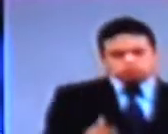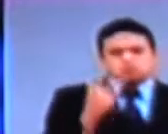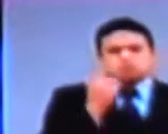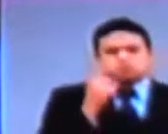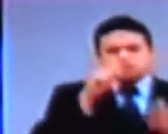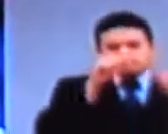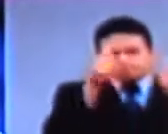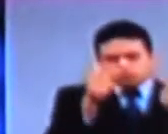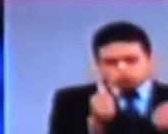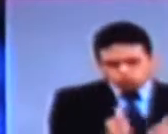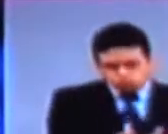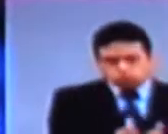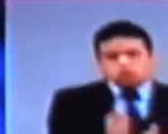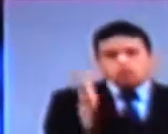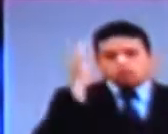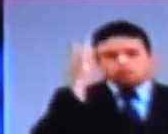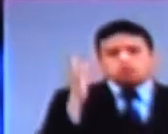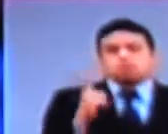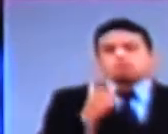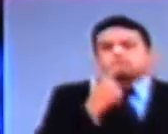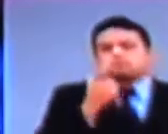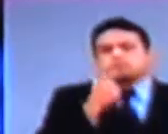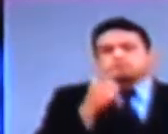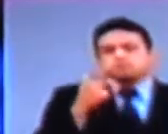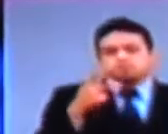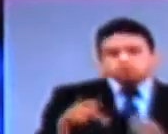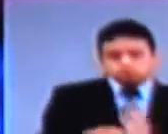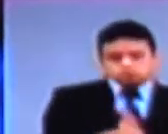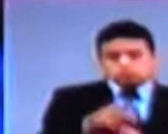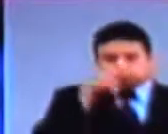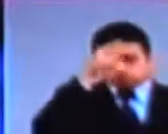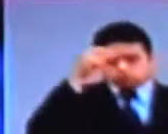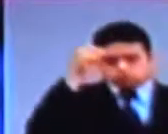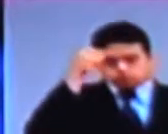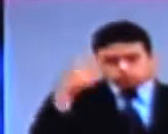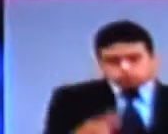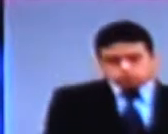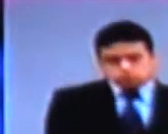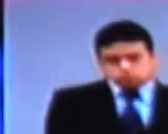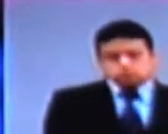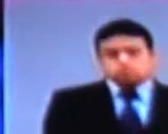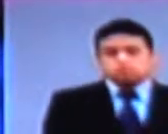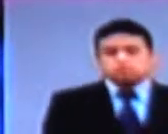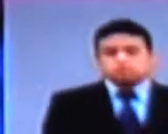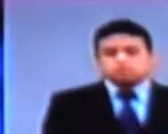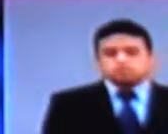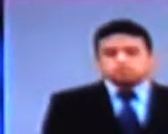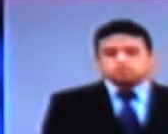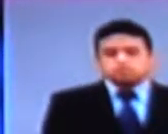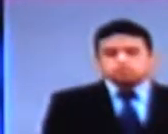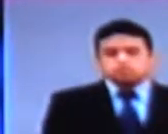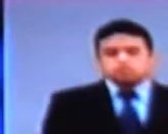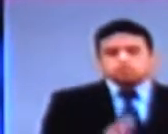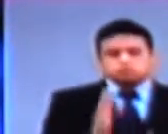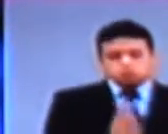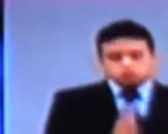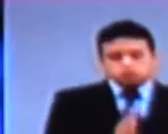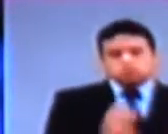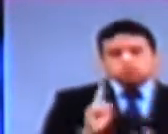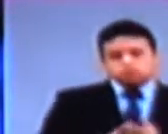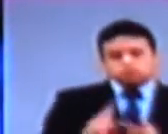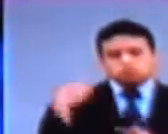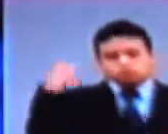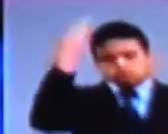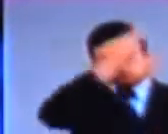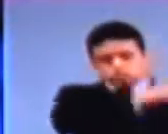Amanhã é feriado municipal. Amanhã é feriado municipal. E através de Nossa Senhora da